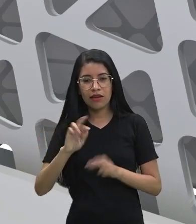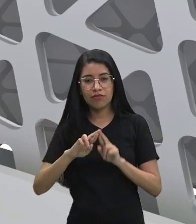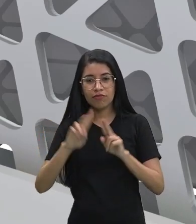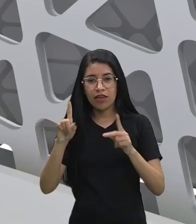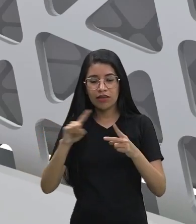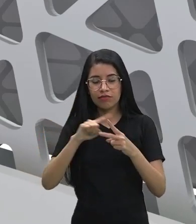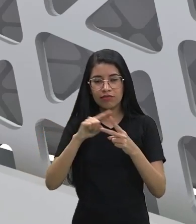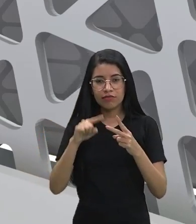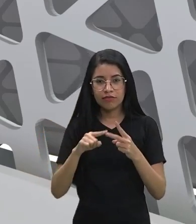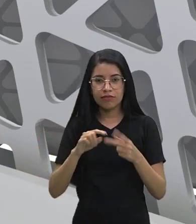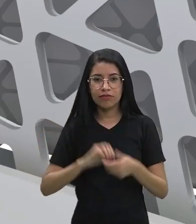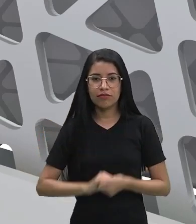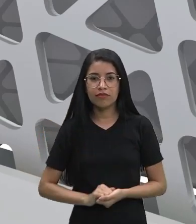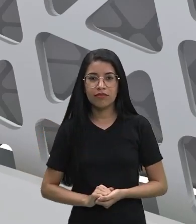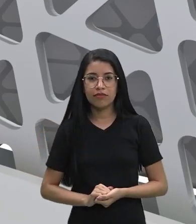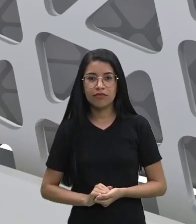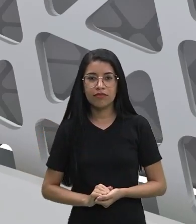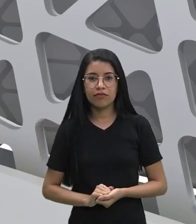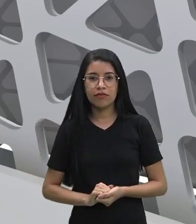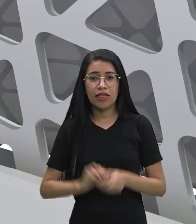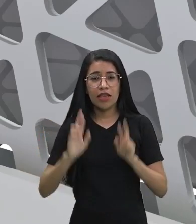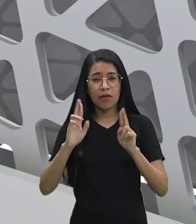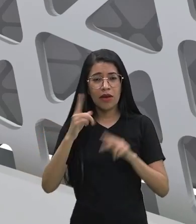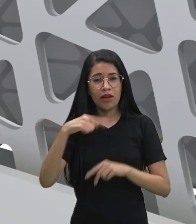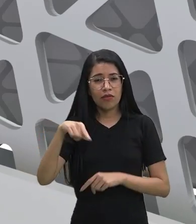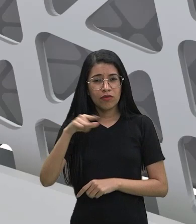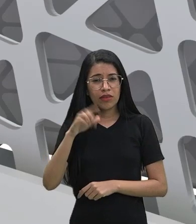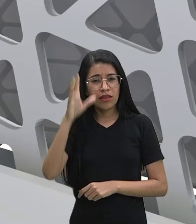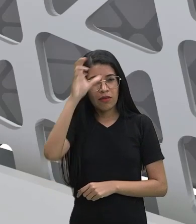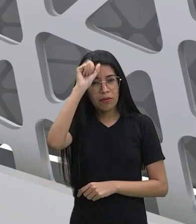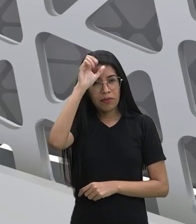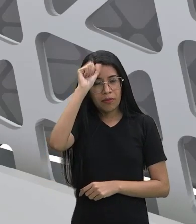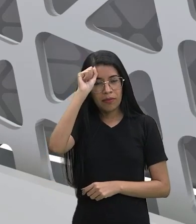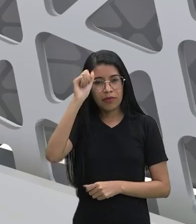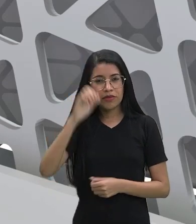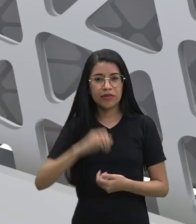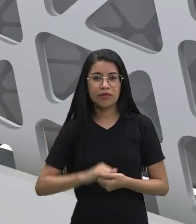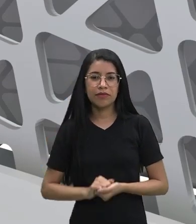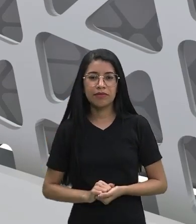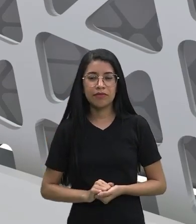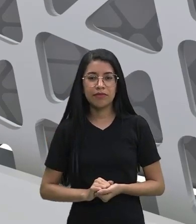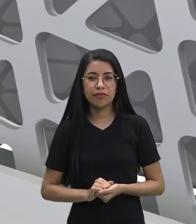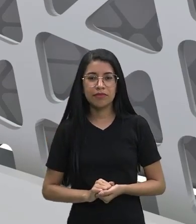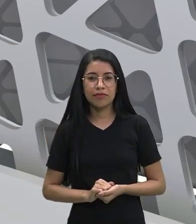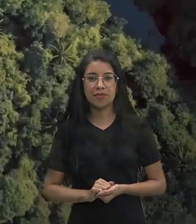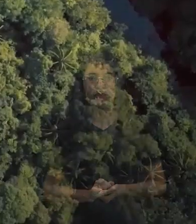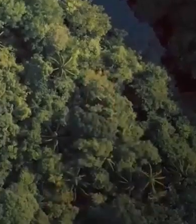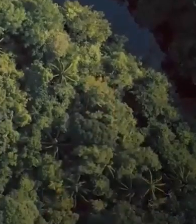diferenciando um do outro. Espero que você tenha aprendido bastante.